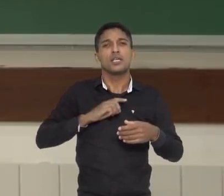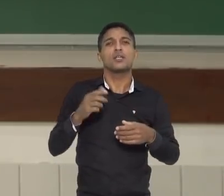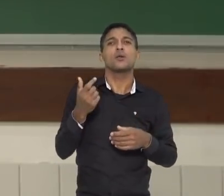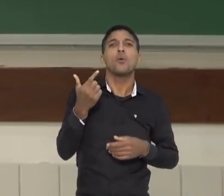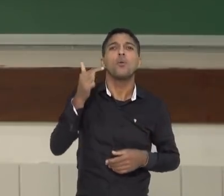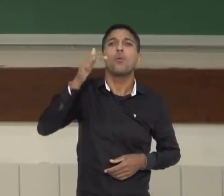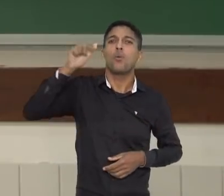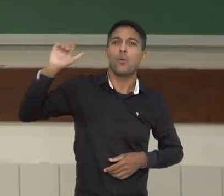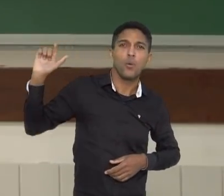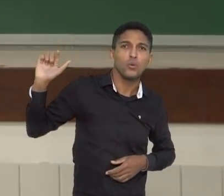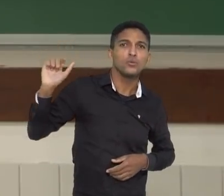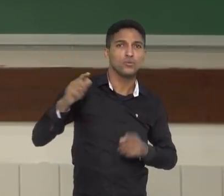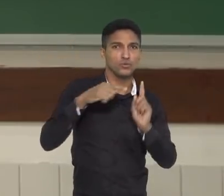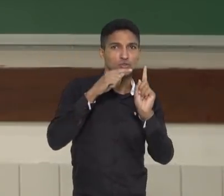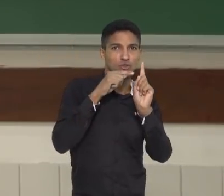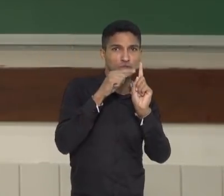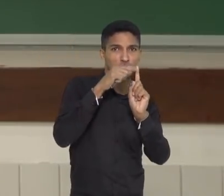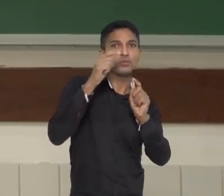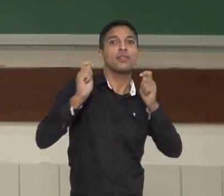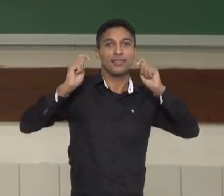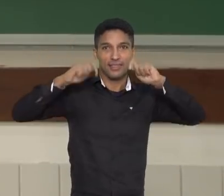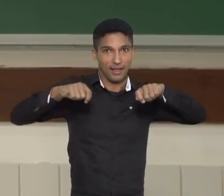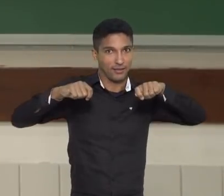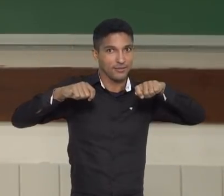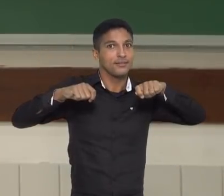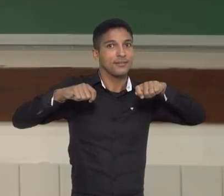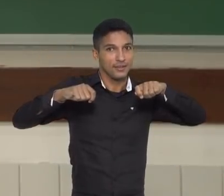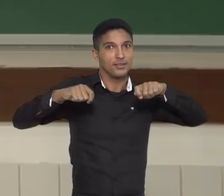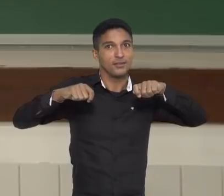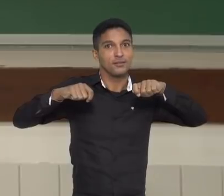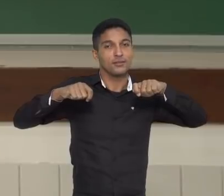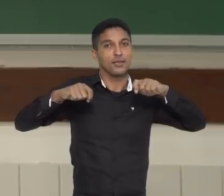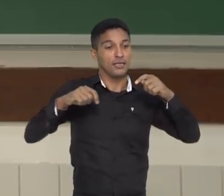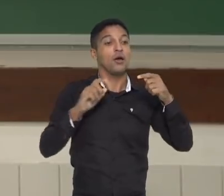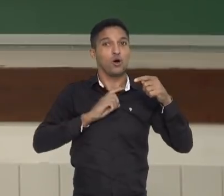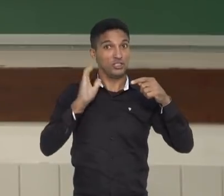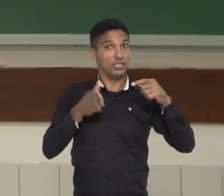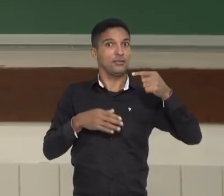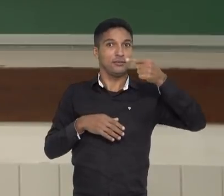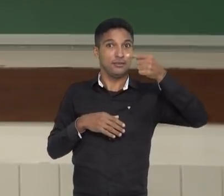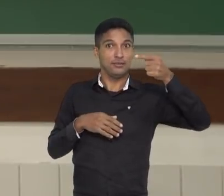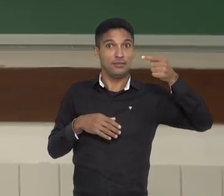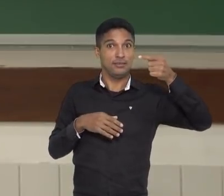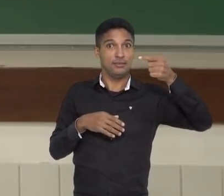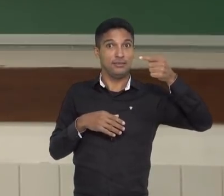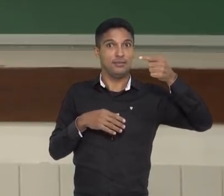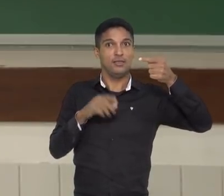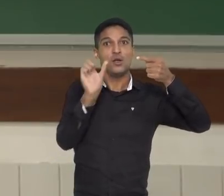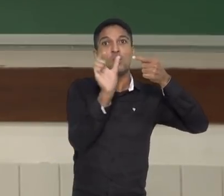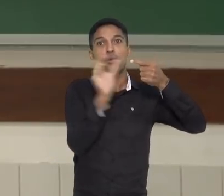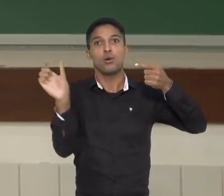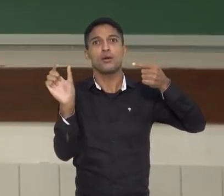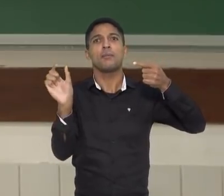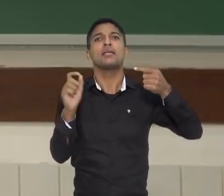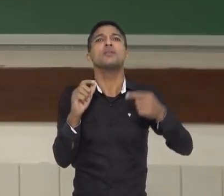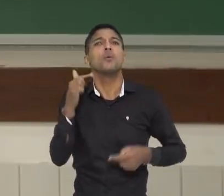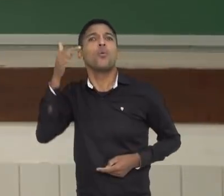o discurso direto? Vamos pensando. Além do travessão, o que mais eu posso